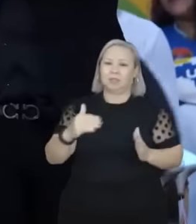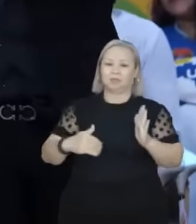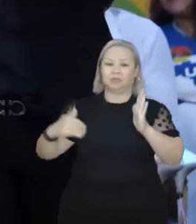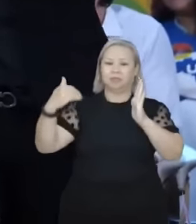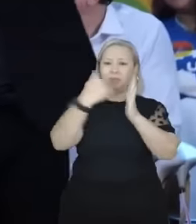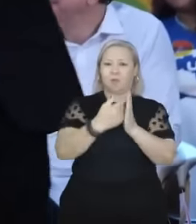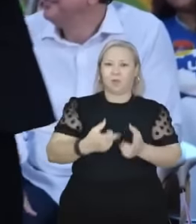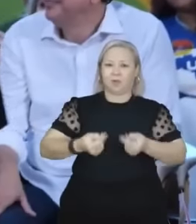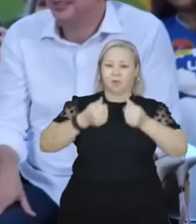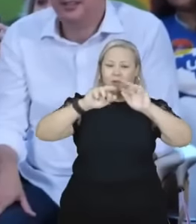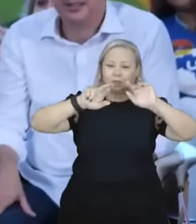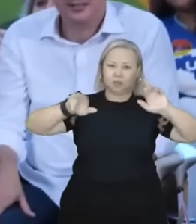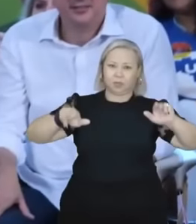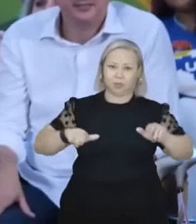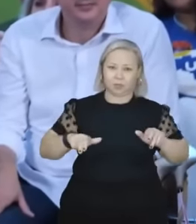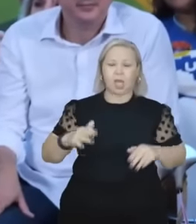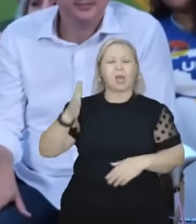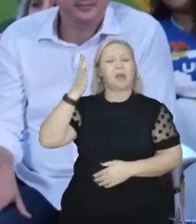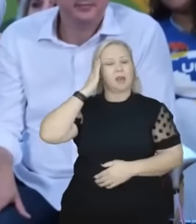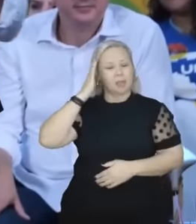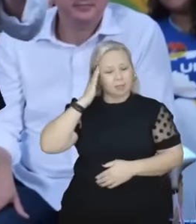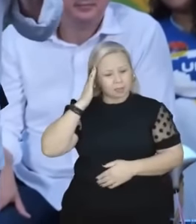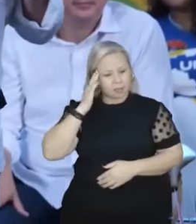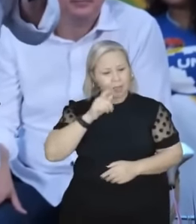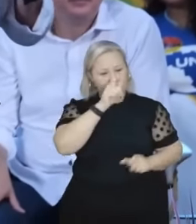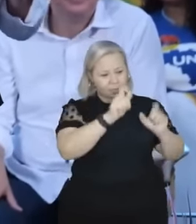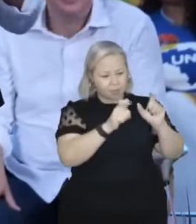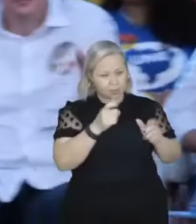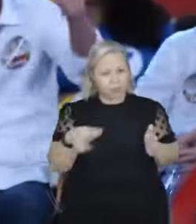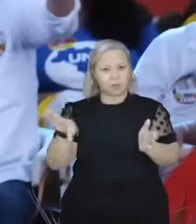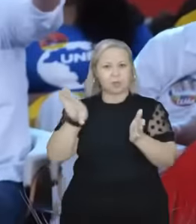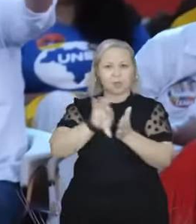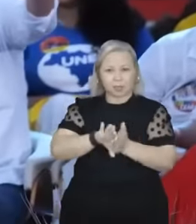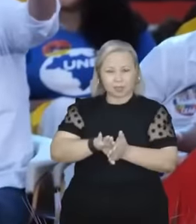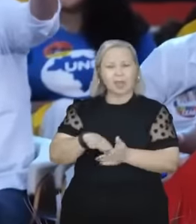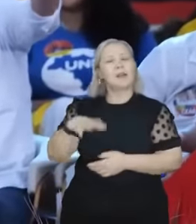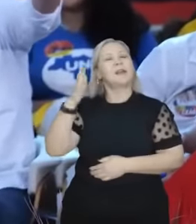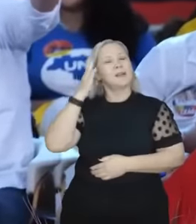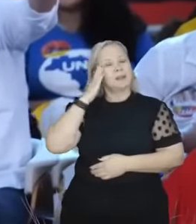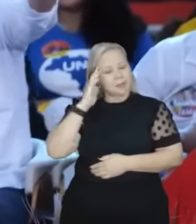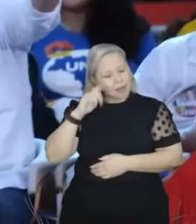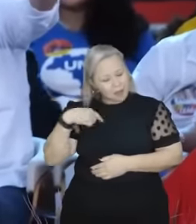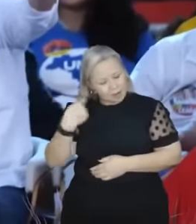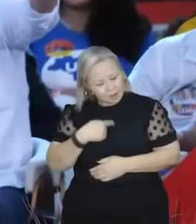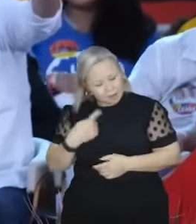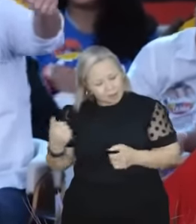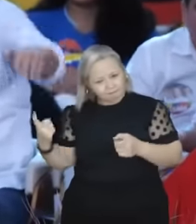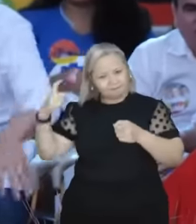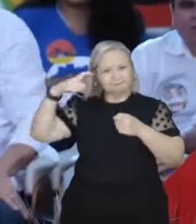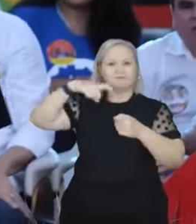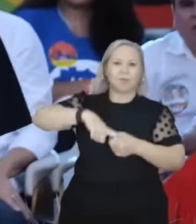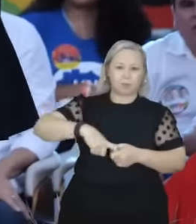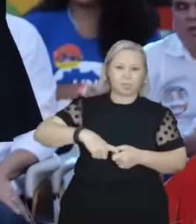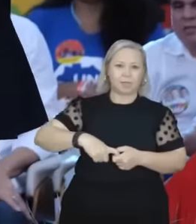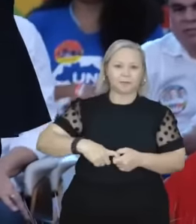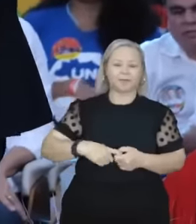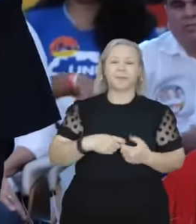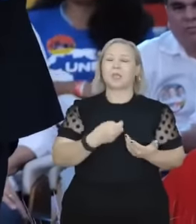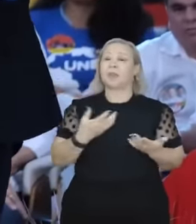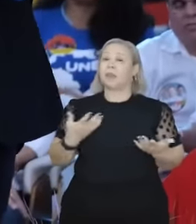estão vindo aí. Ele sabe que nós estamos voltando. E quando a gente volta, quem vai